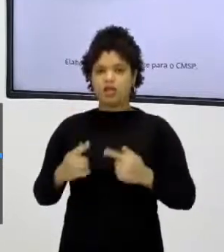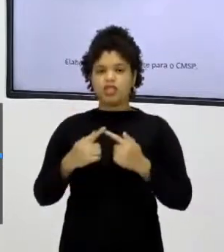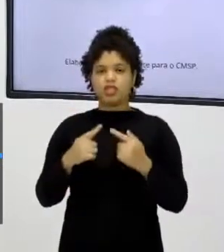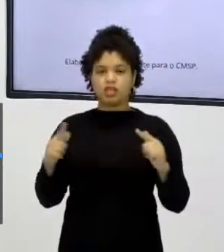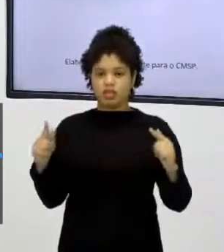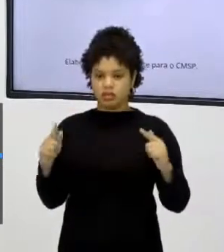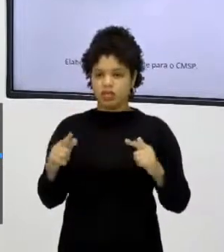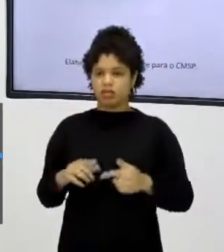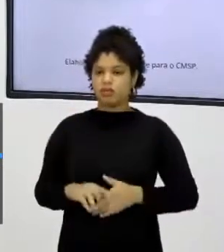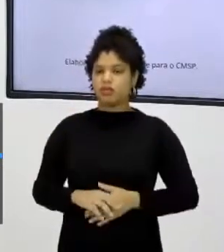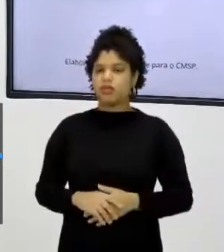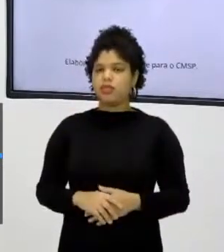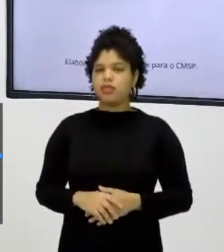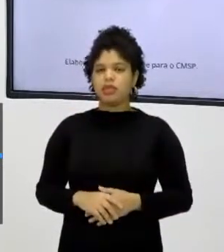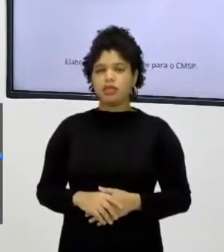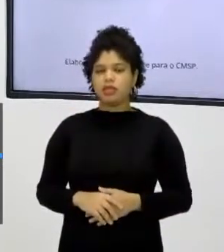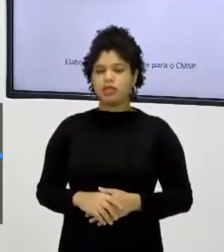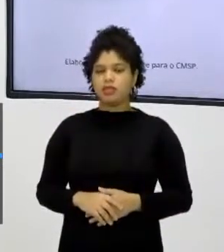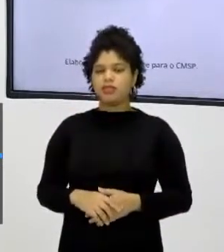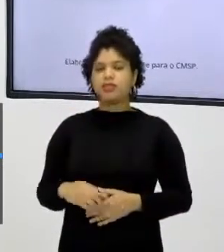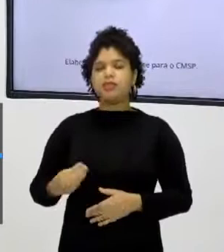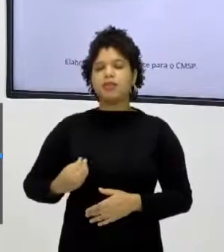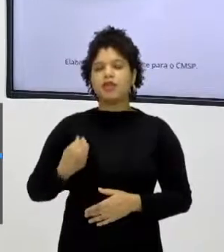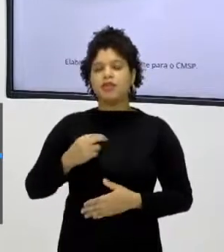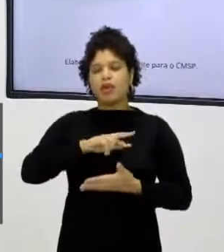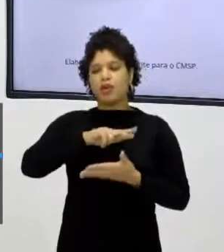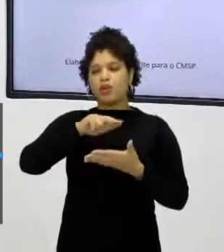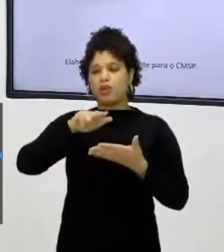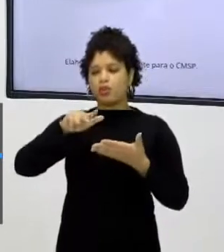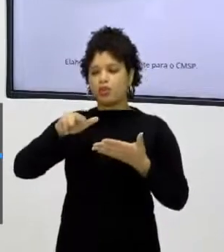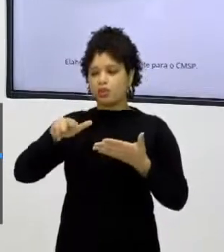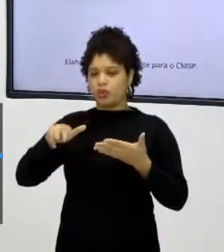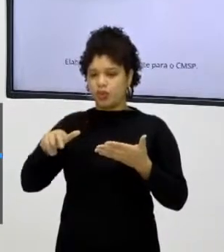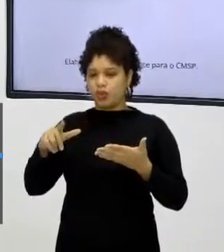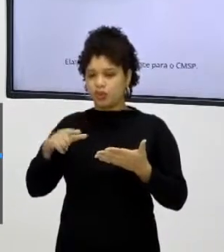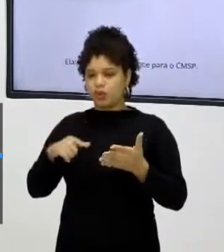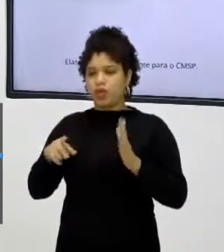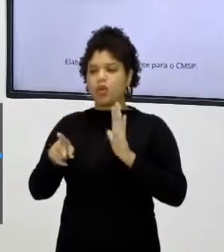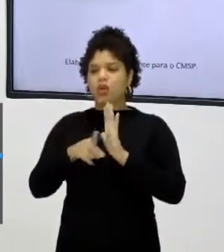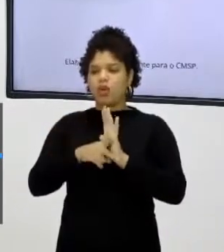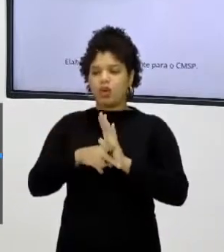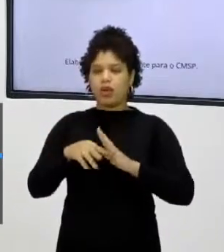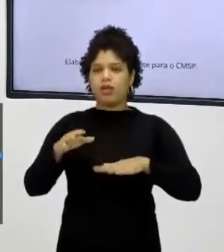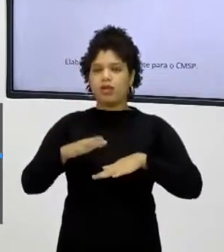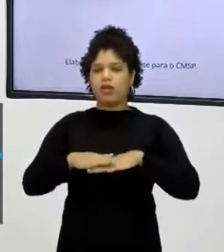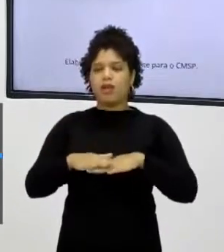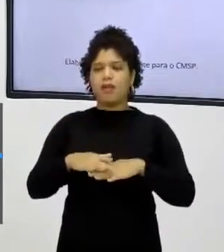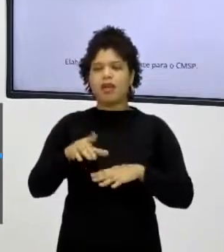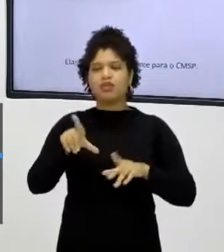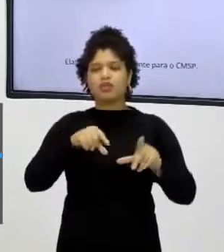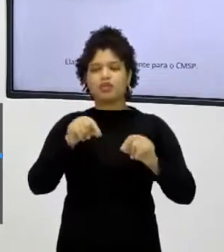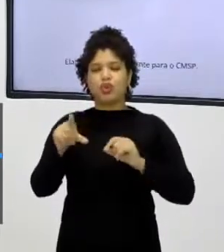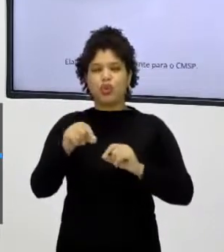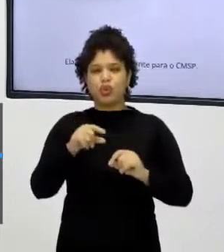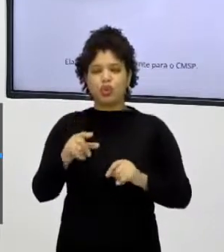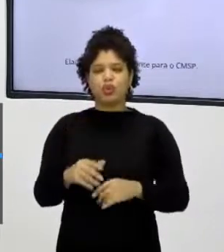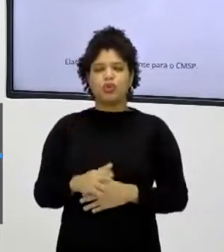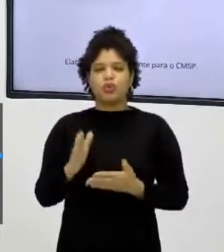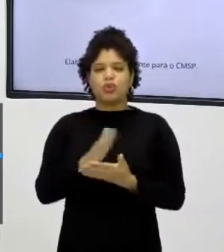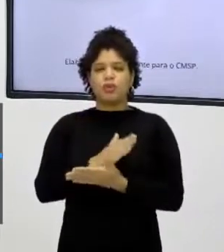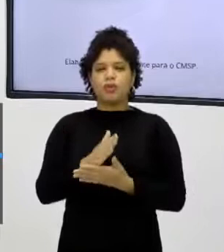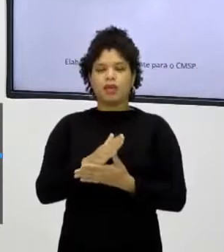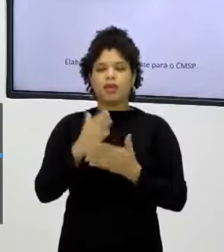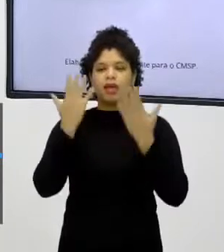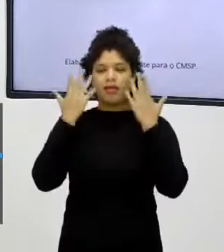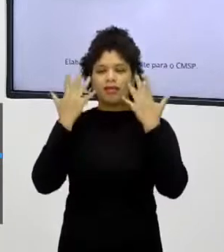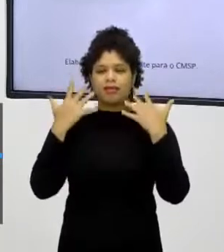também que as espécies modificam-se ao longo do tempo em virtude da seleção natural. Boa noite, professor José aí também com a gente.